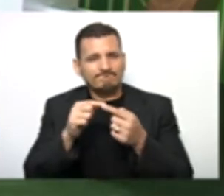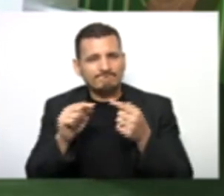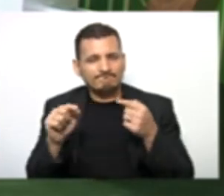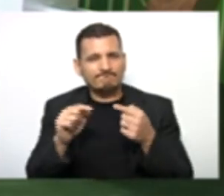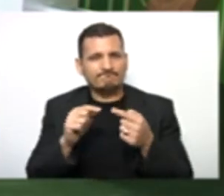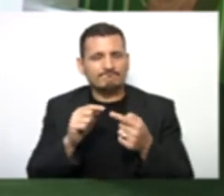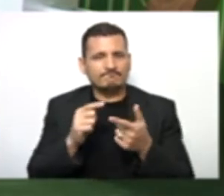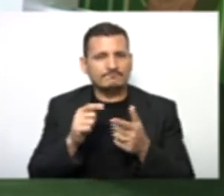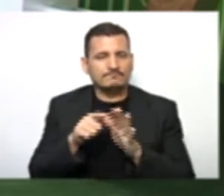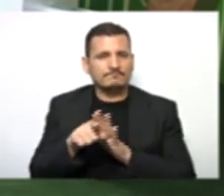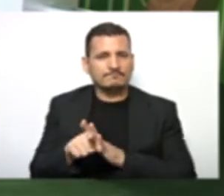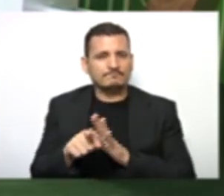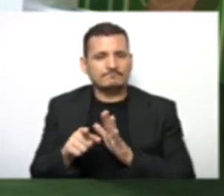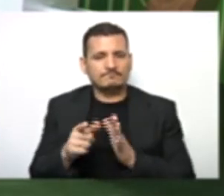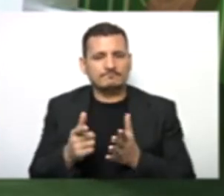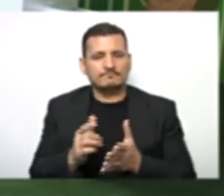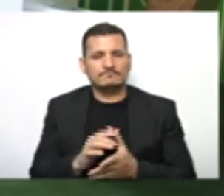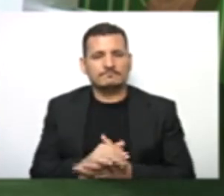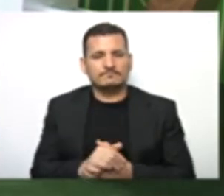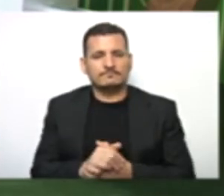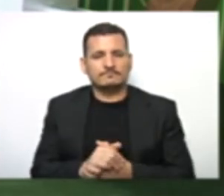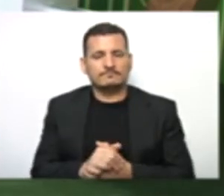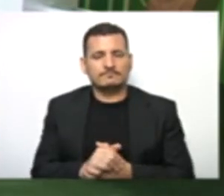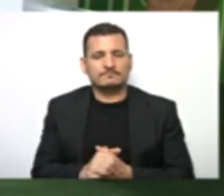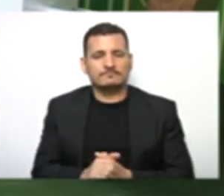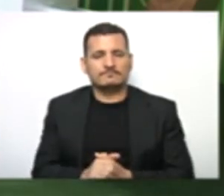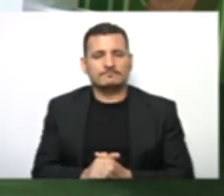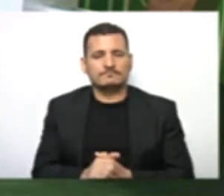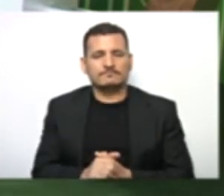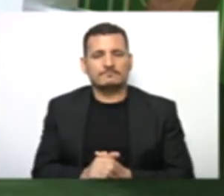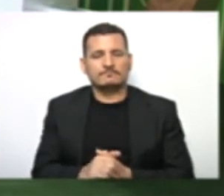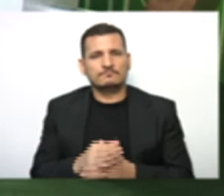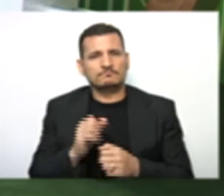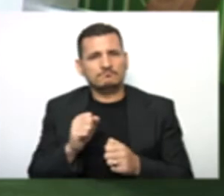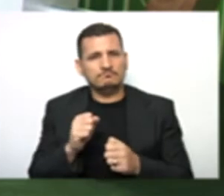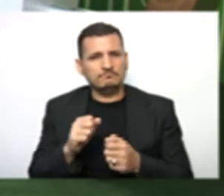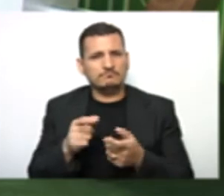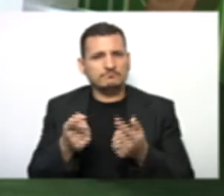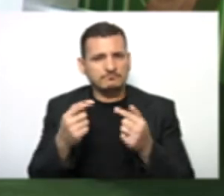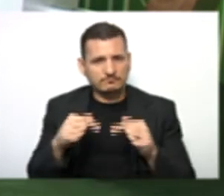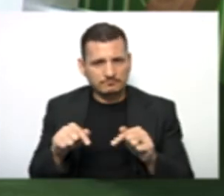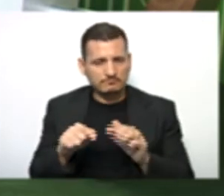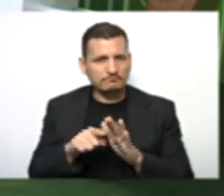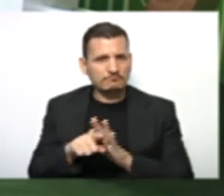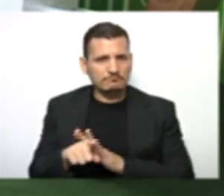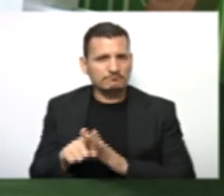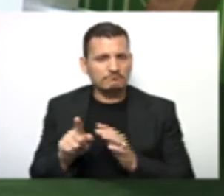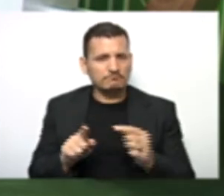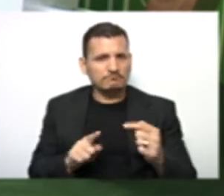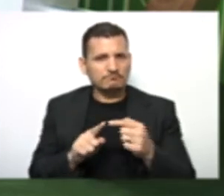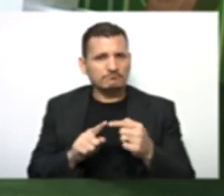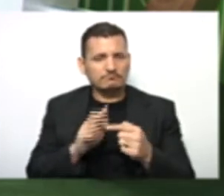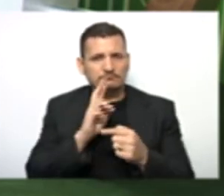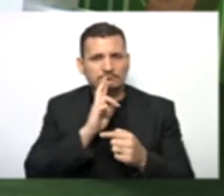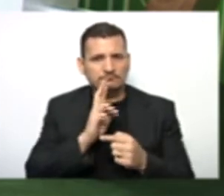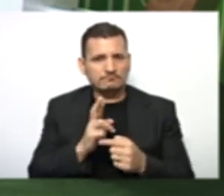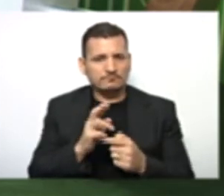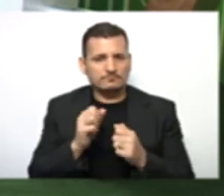questão, possivelmente pode ser algo que se refere à questão, acho que é a seguinte, né, se eu não me engano, que vai falar